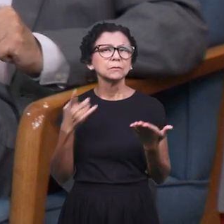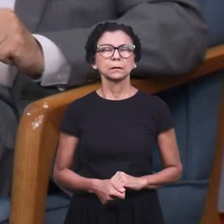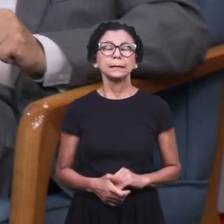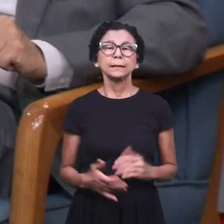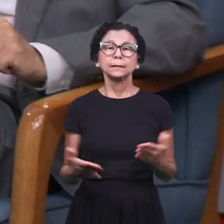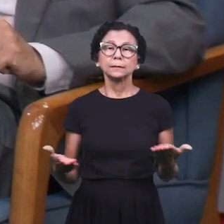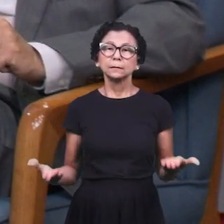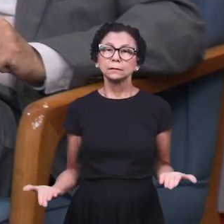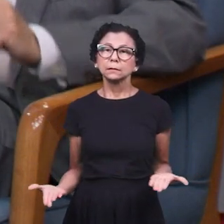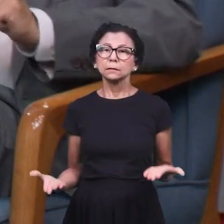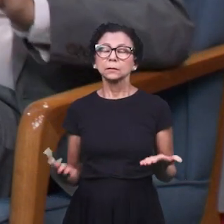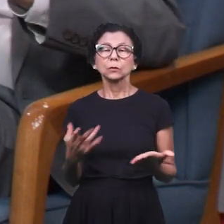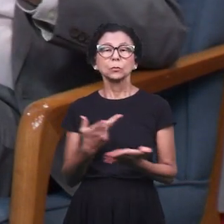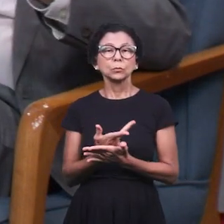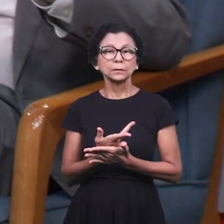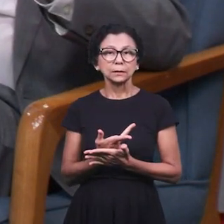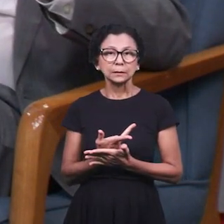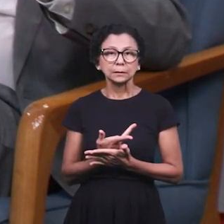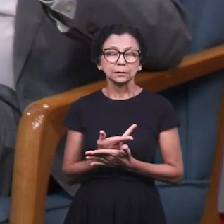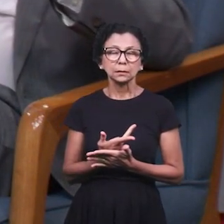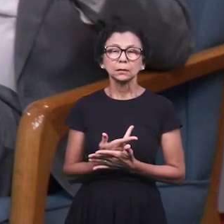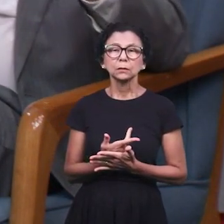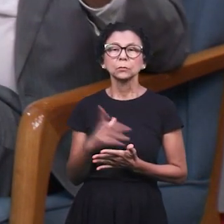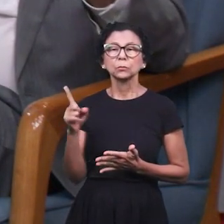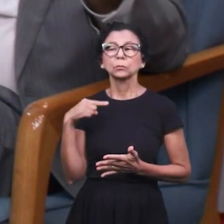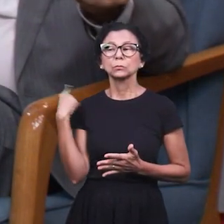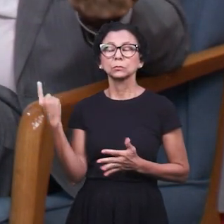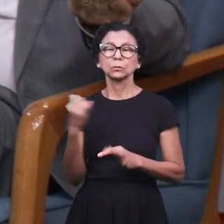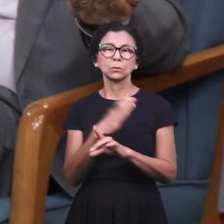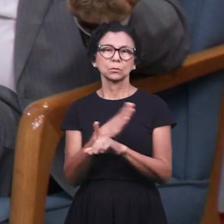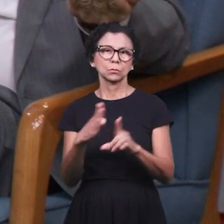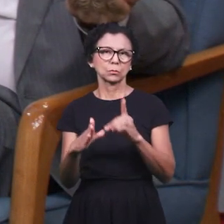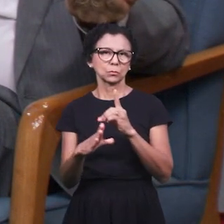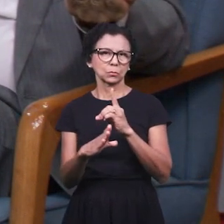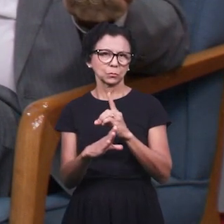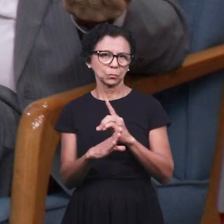cultos. Quando nós